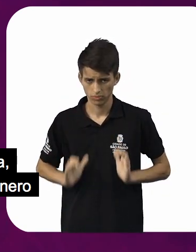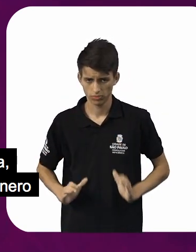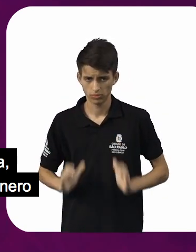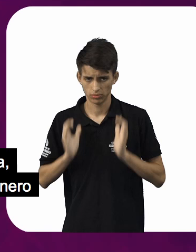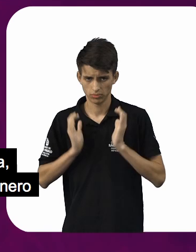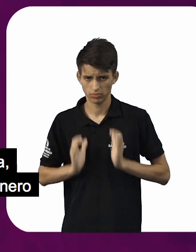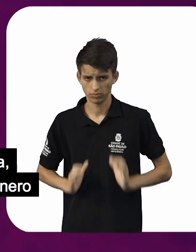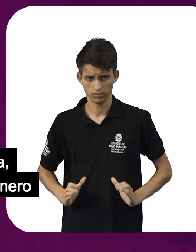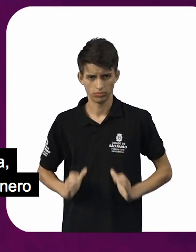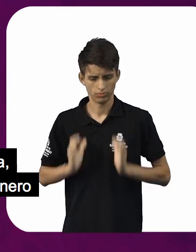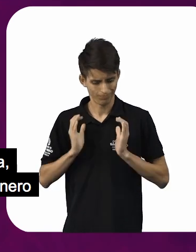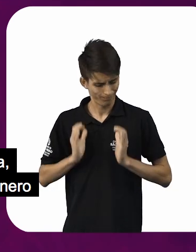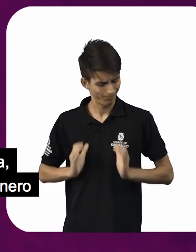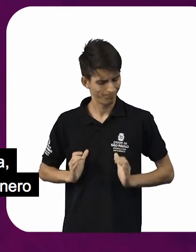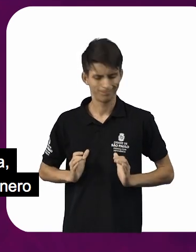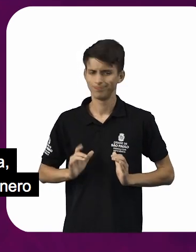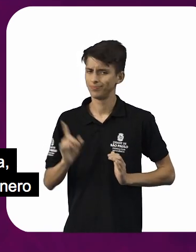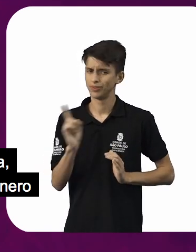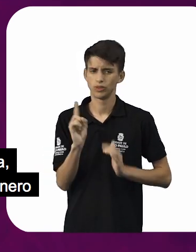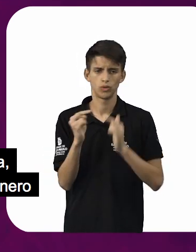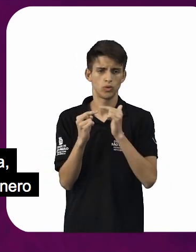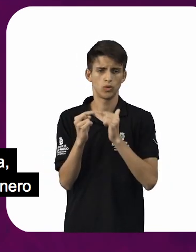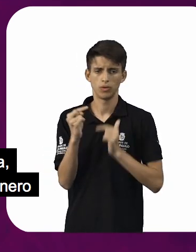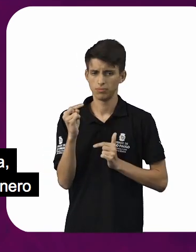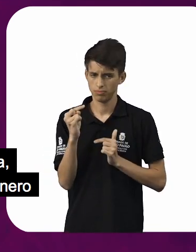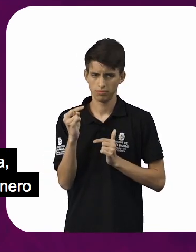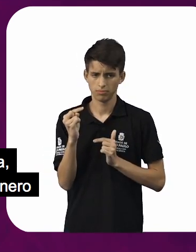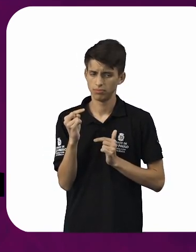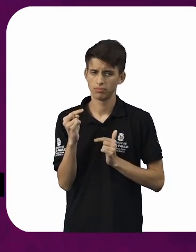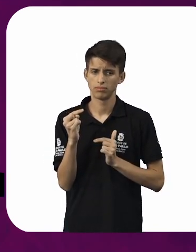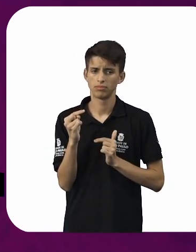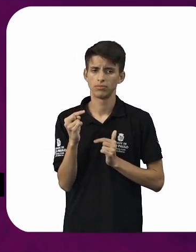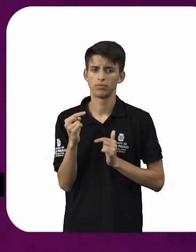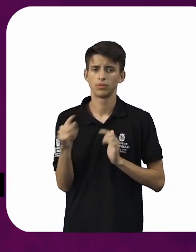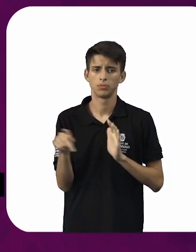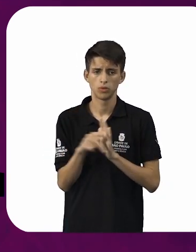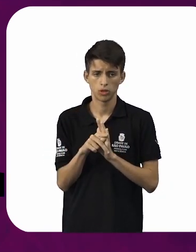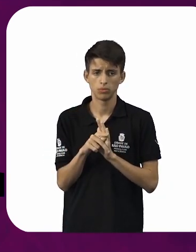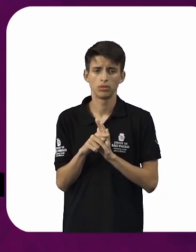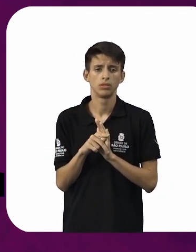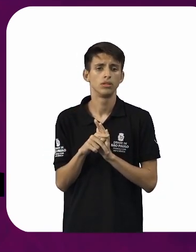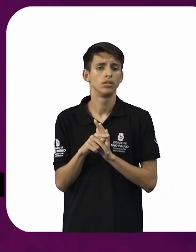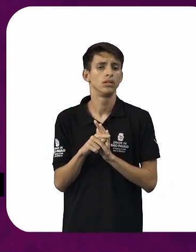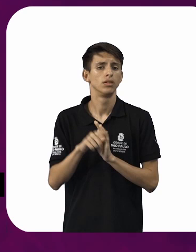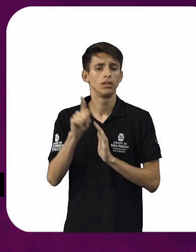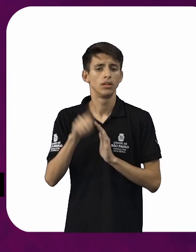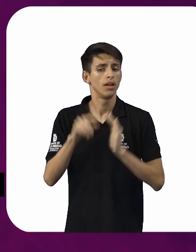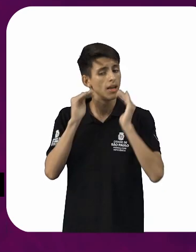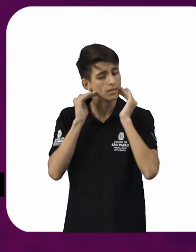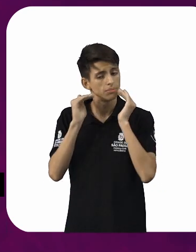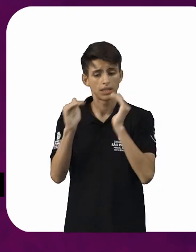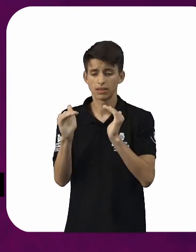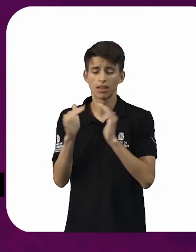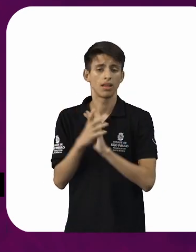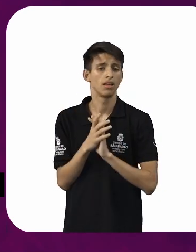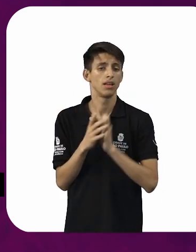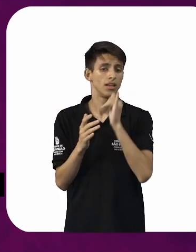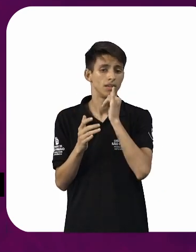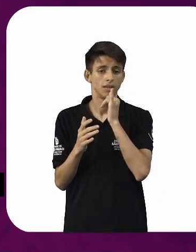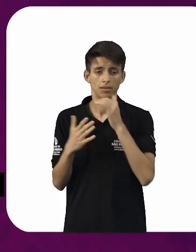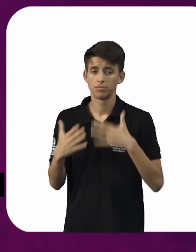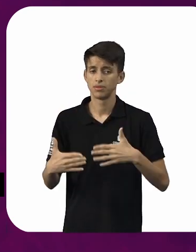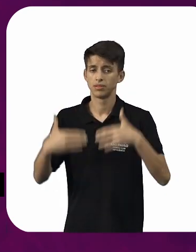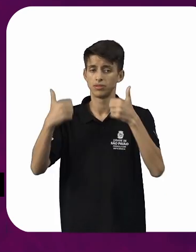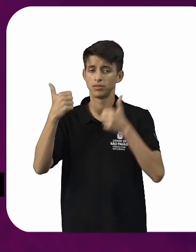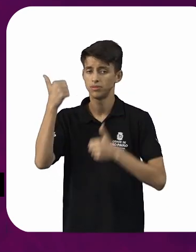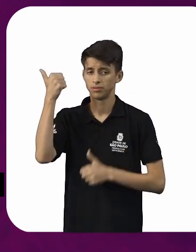né, que não se associa com o gênero que foi indicado para ele, é respeitar. É isso, ele não é melhor